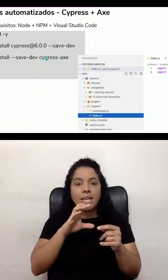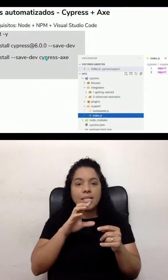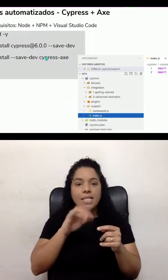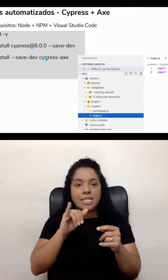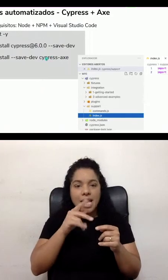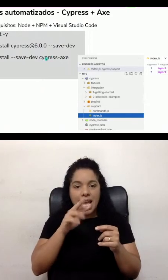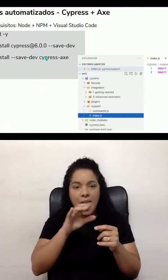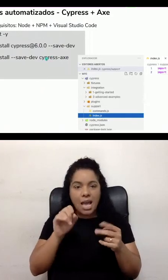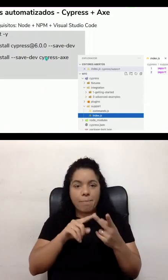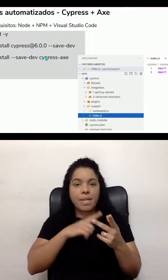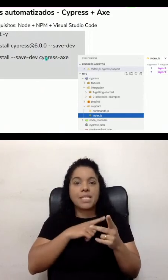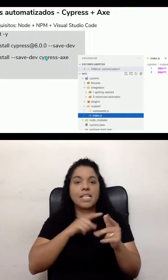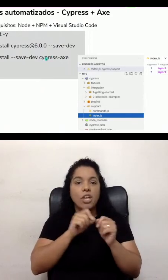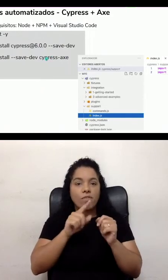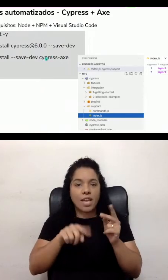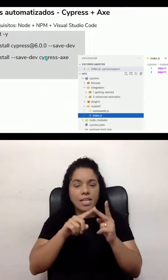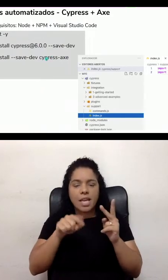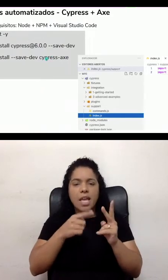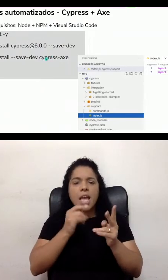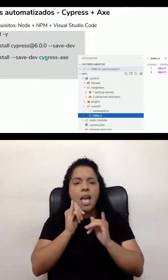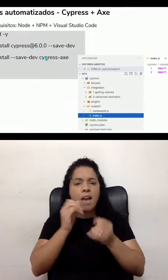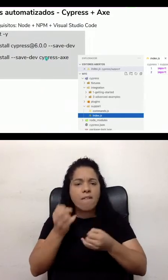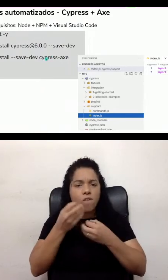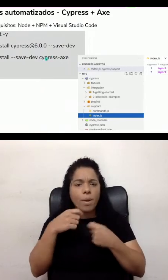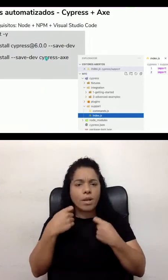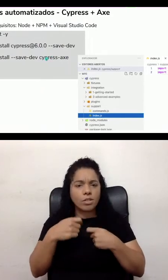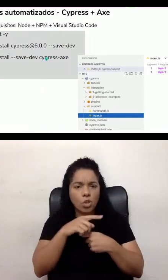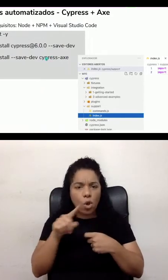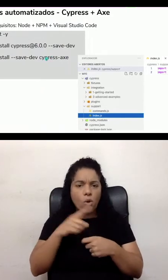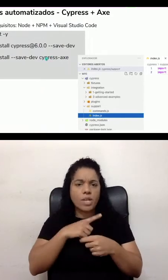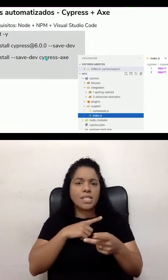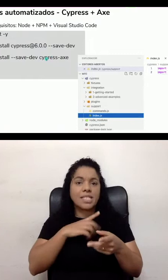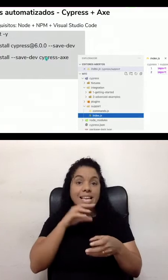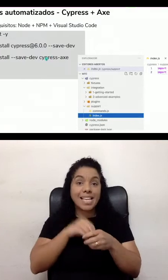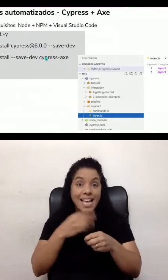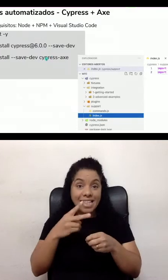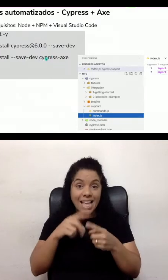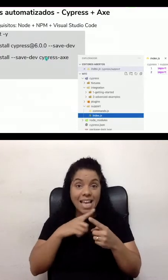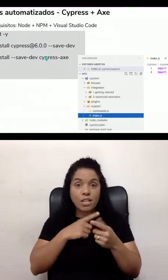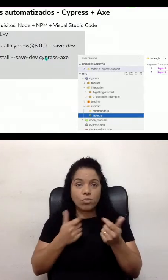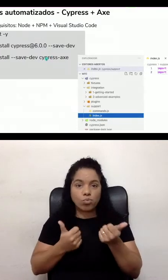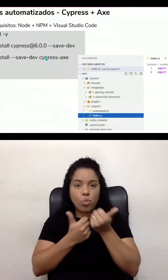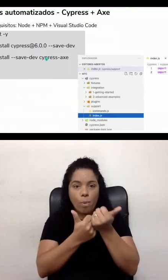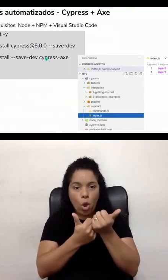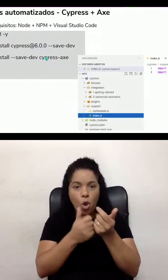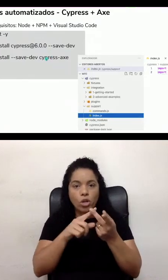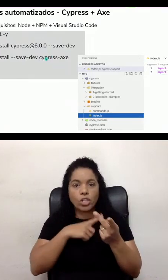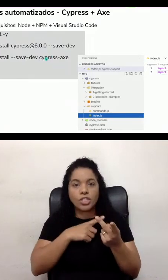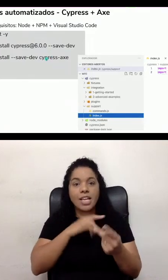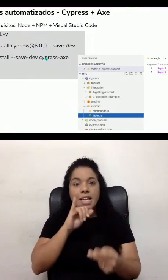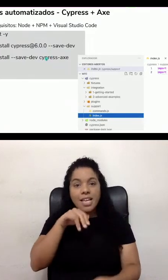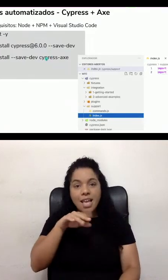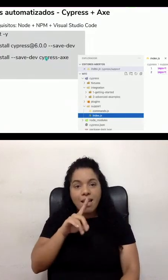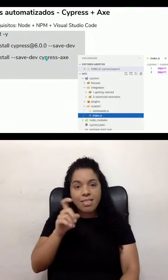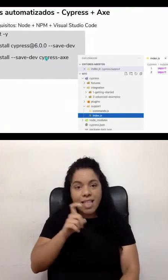vem a pastinha Cypress, já vem as informações que você precisa. Dentro aqui de suporte,